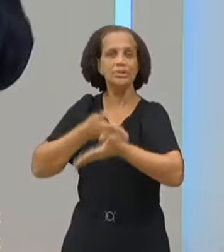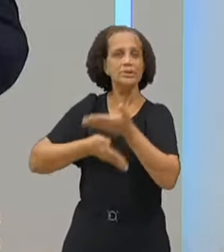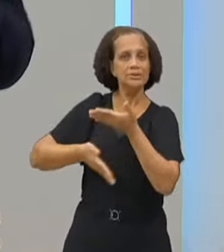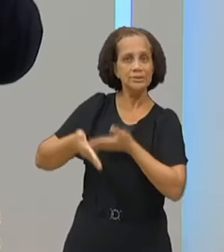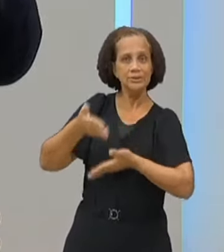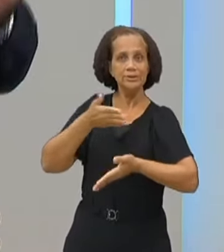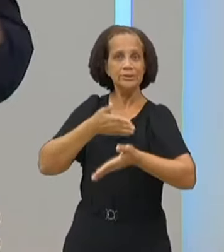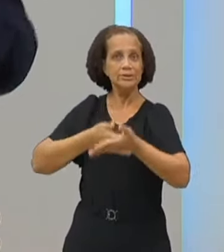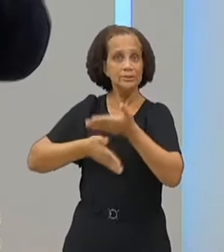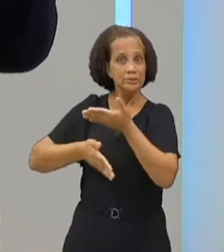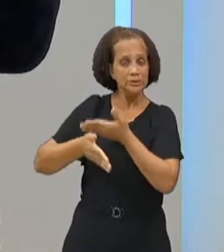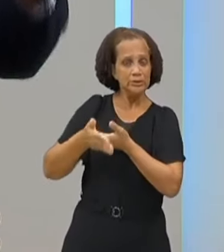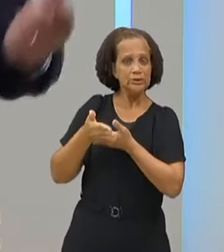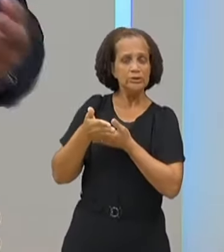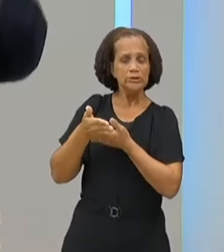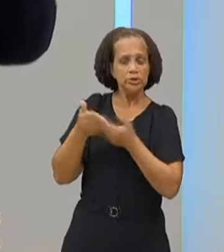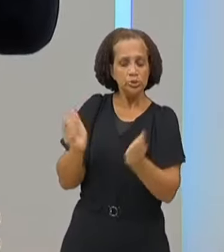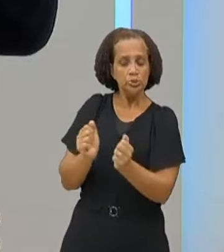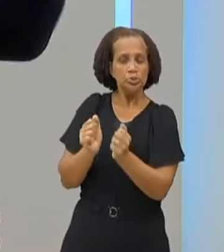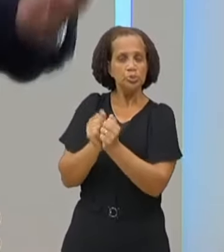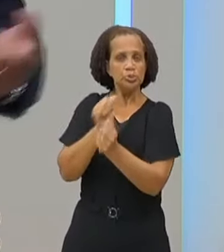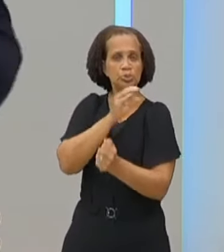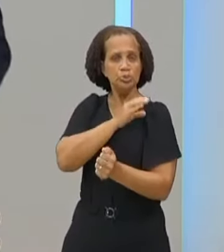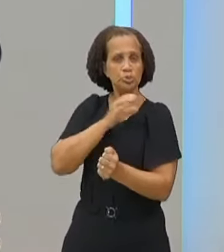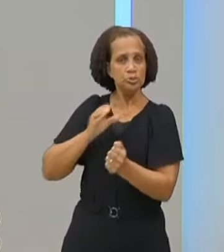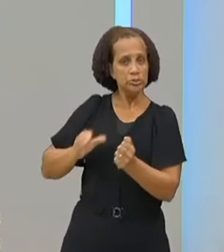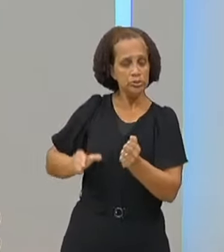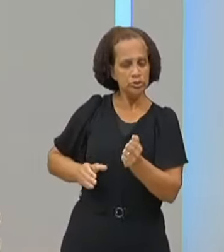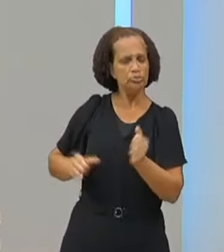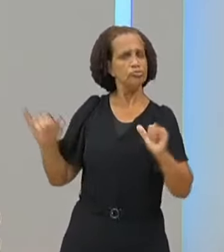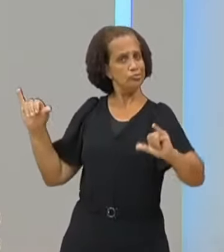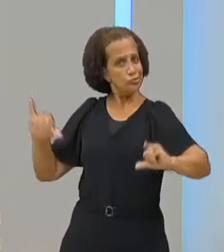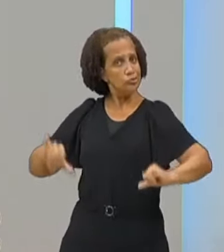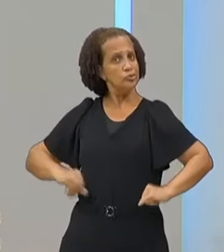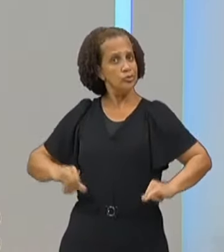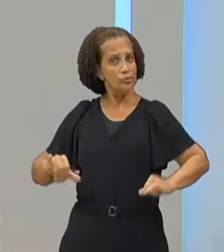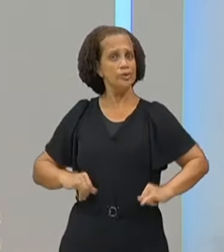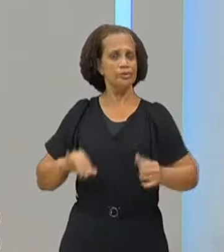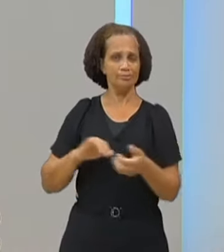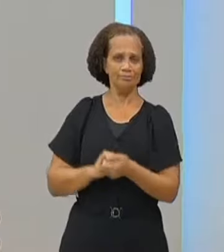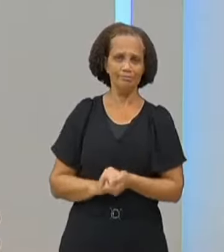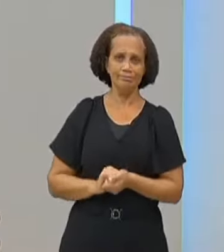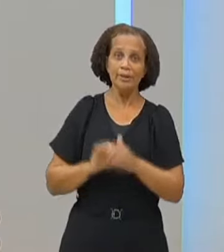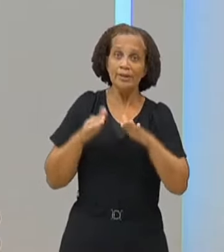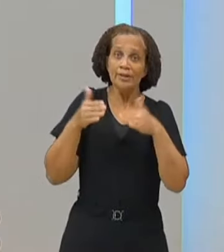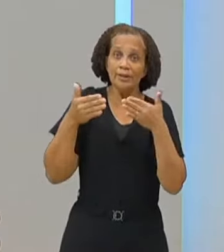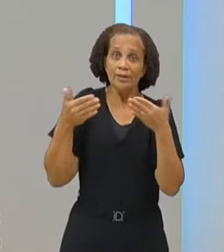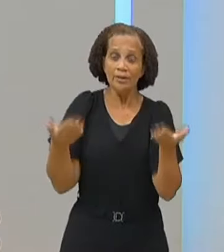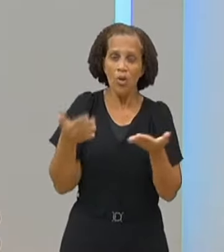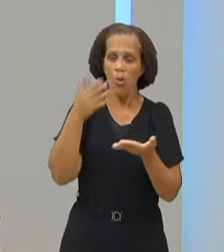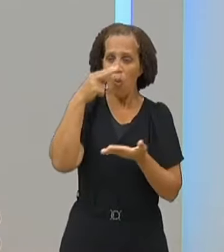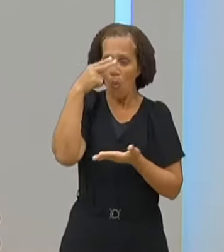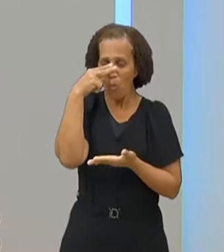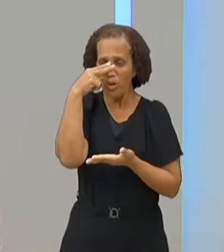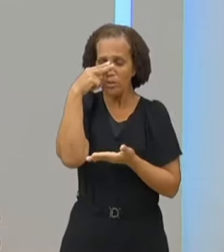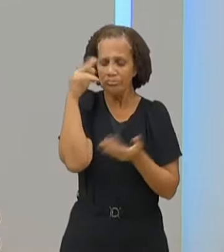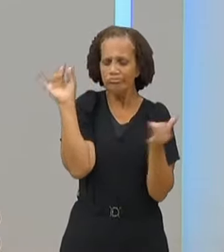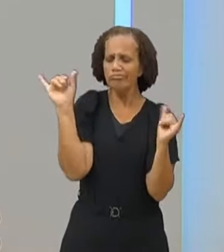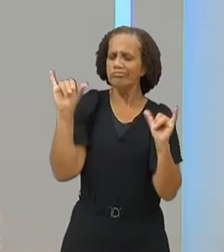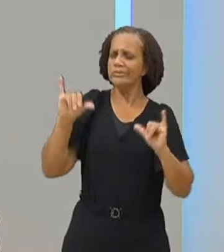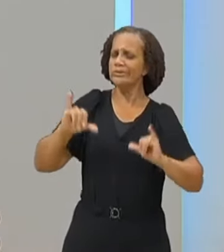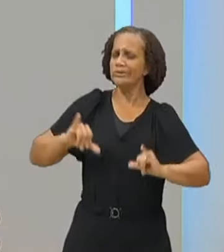participante das aflições de Cristo. Aleluia! Então, o cristão